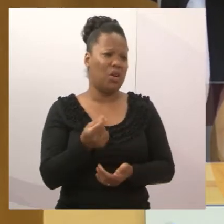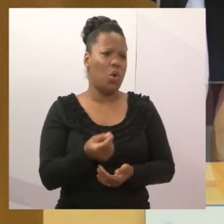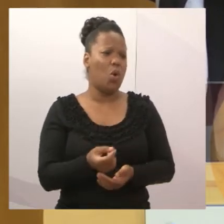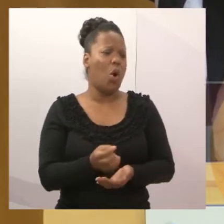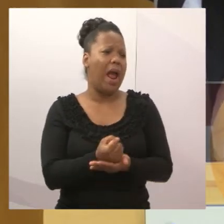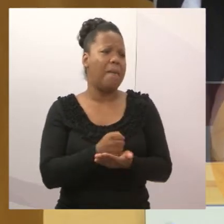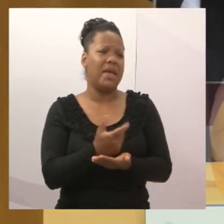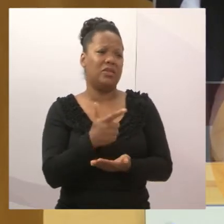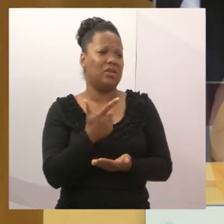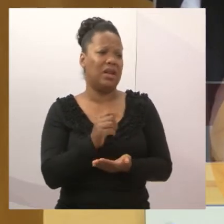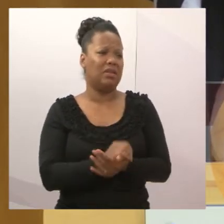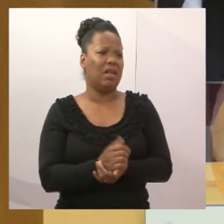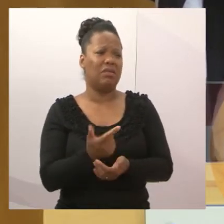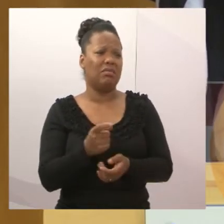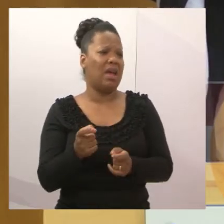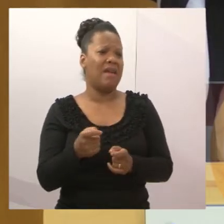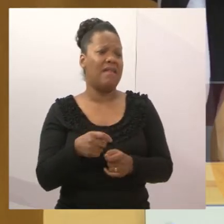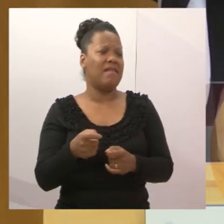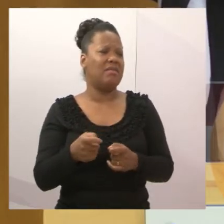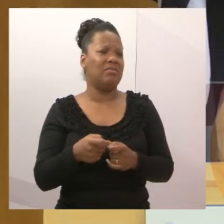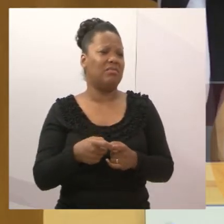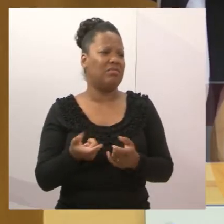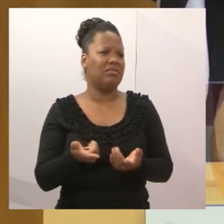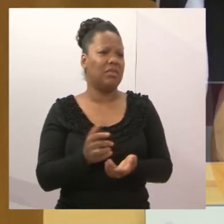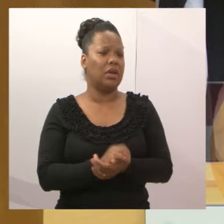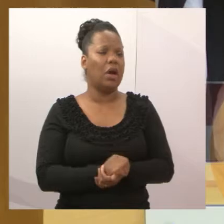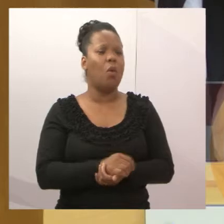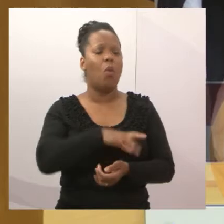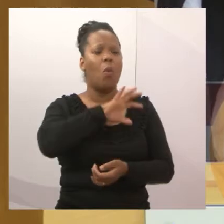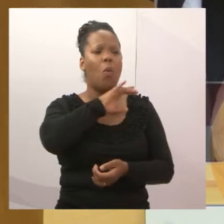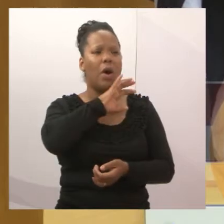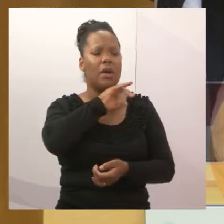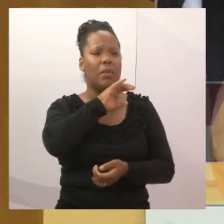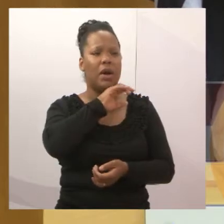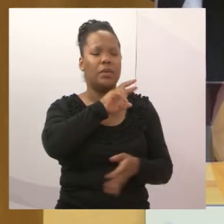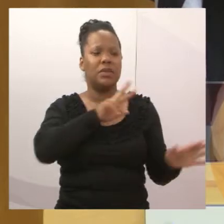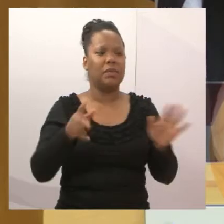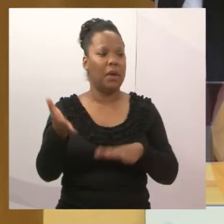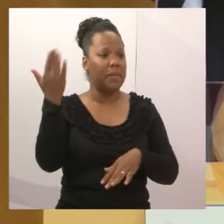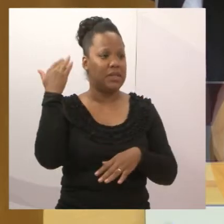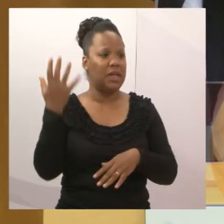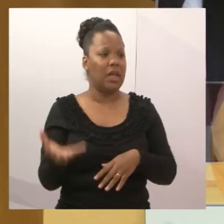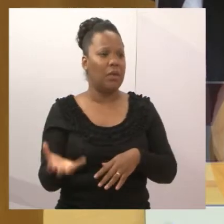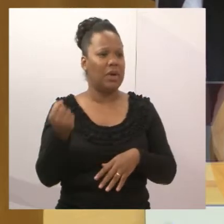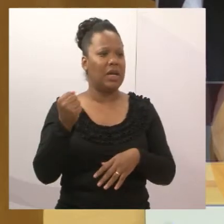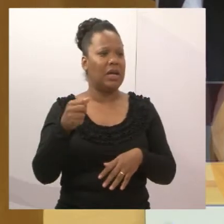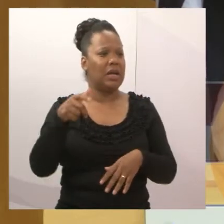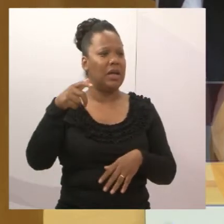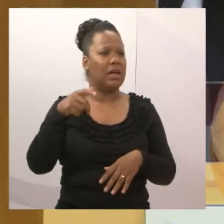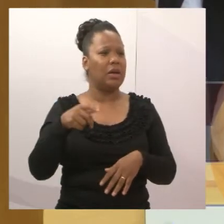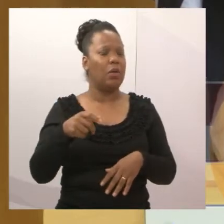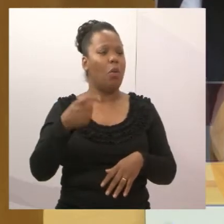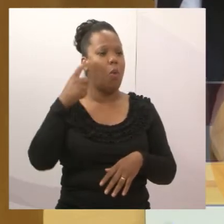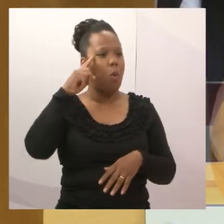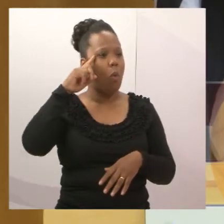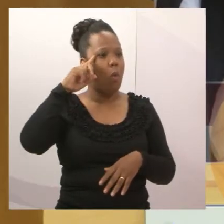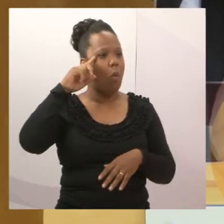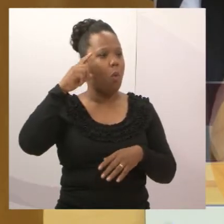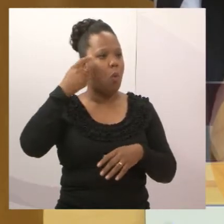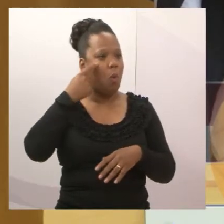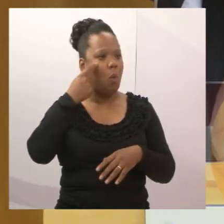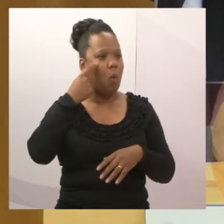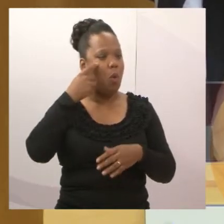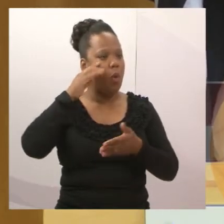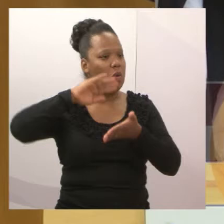para comprar remédio, não tem dinheiro para ir no médico. Teve um animal que eu resgatei a semana passada, retrasada, que ele teve que tirar um olho. Ele